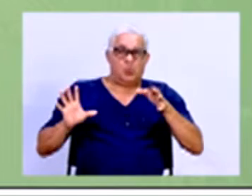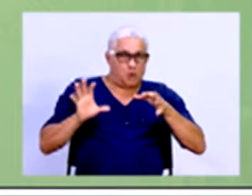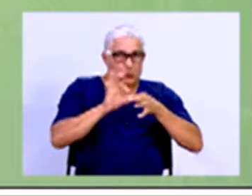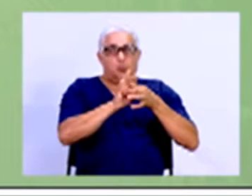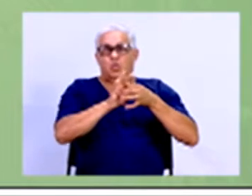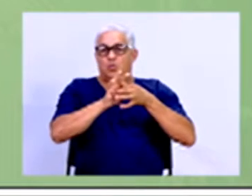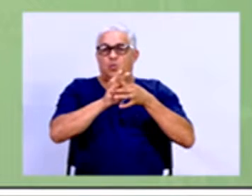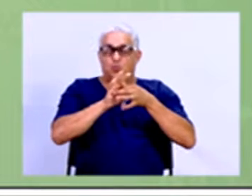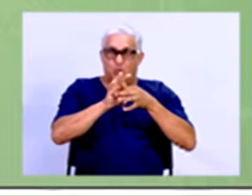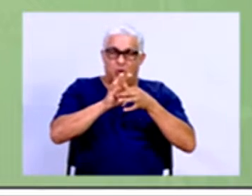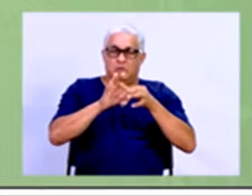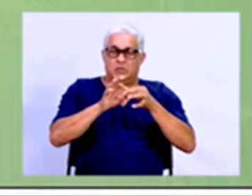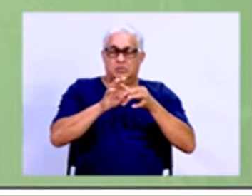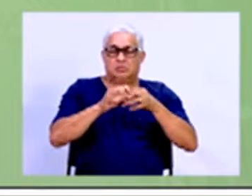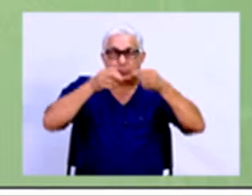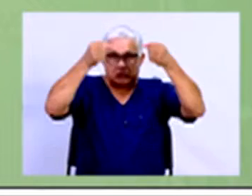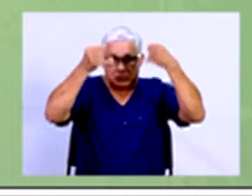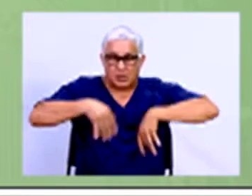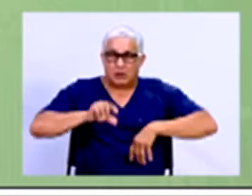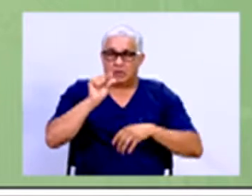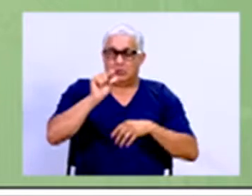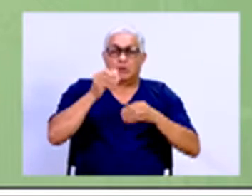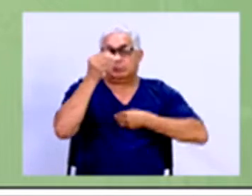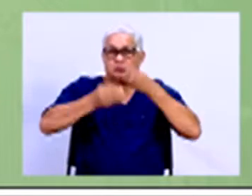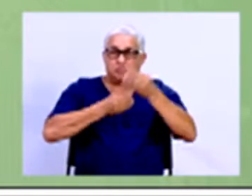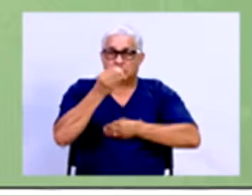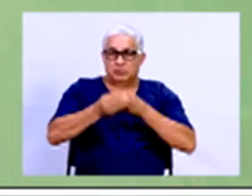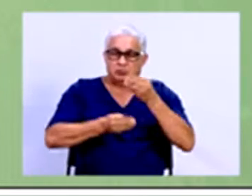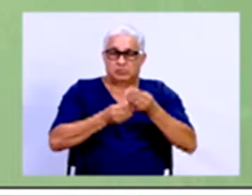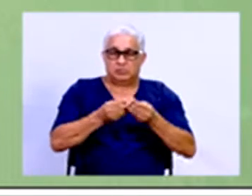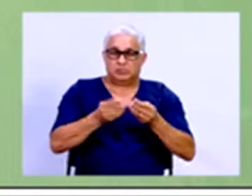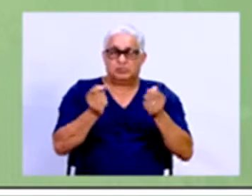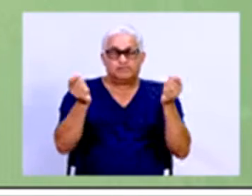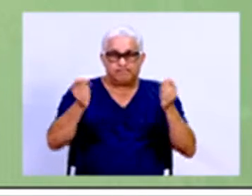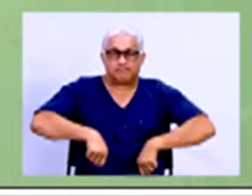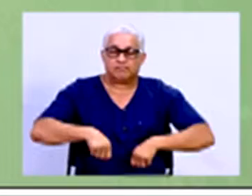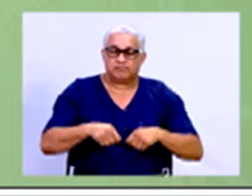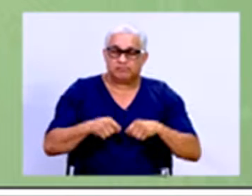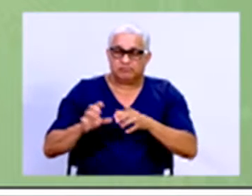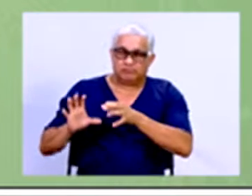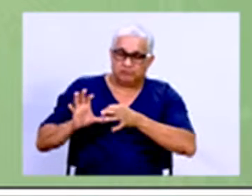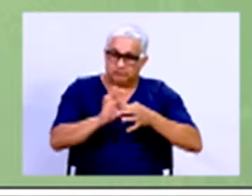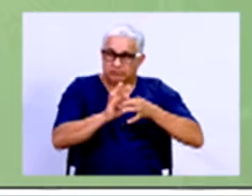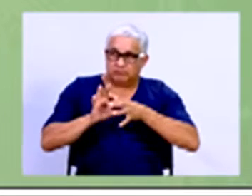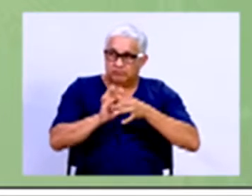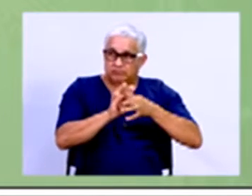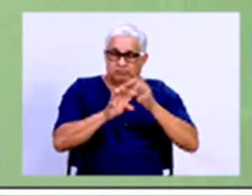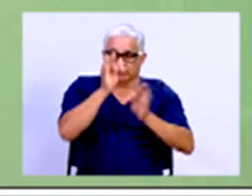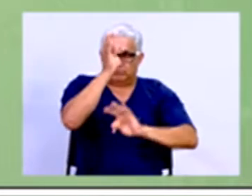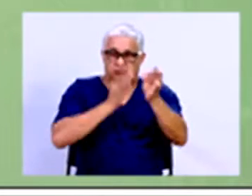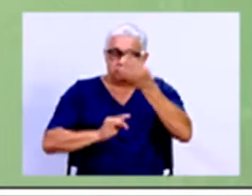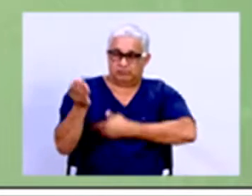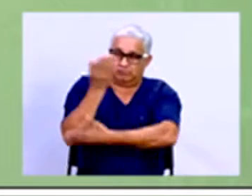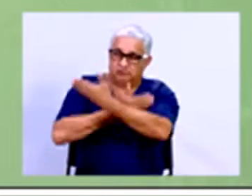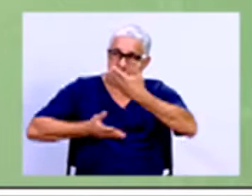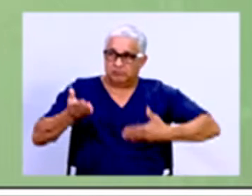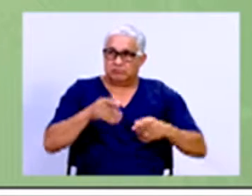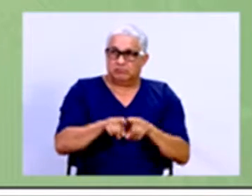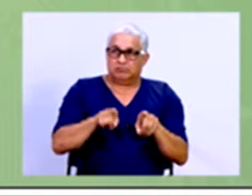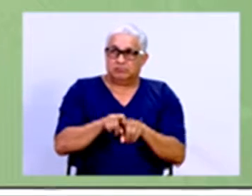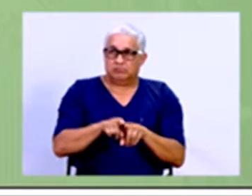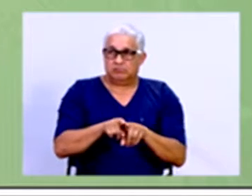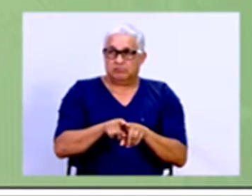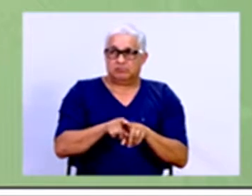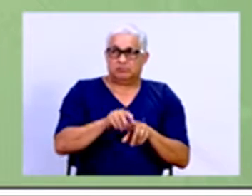enfim, vamos falar um pouco sobre como funciona essa conexão e integração dessa tecnologia. Vamos falar um pouco